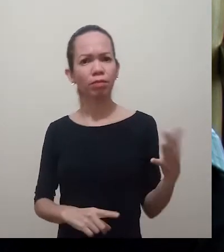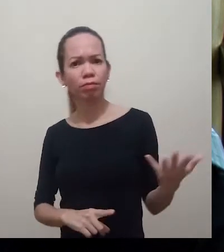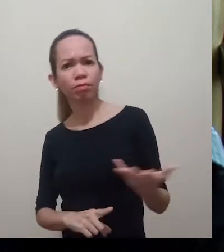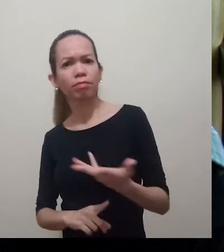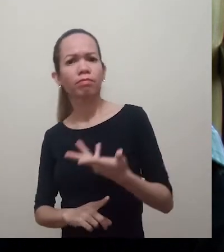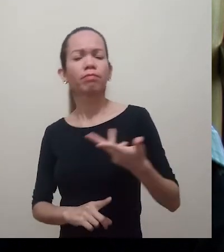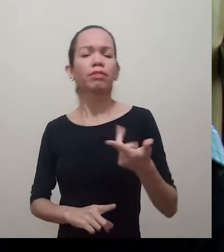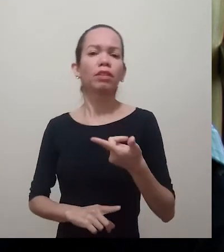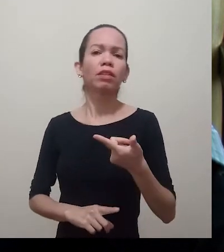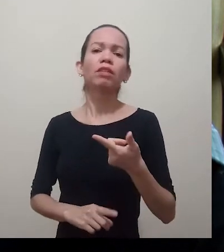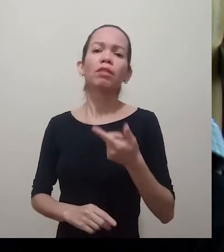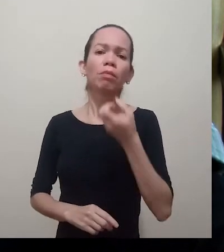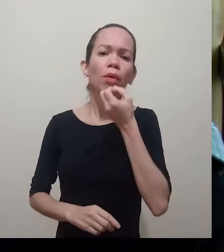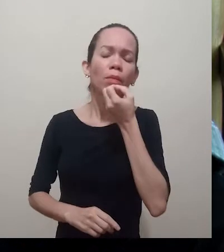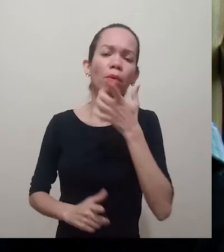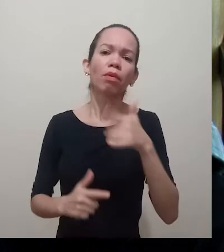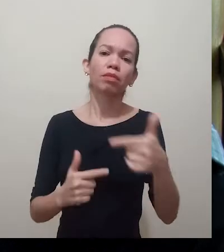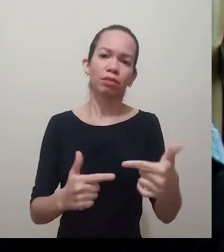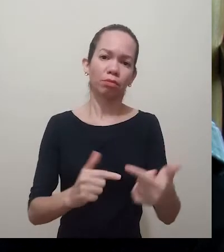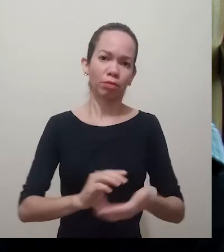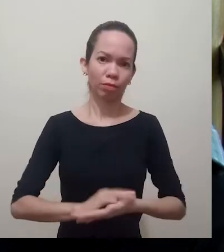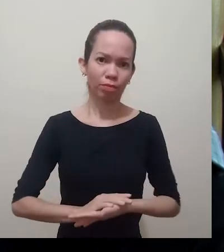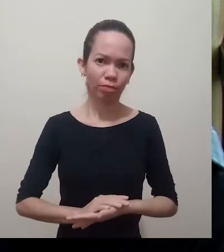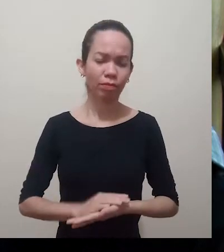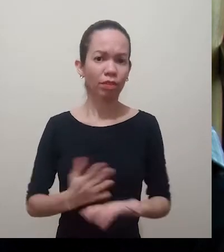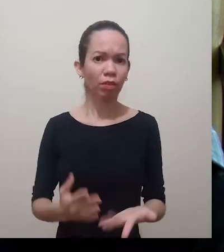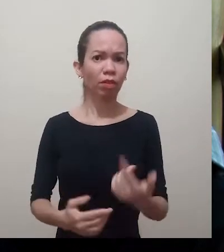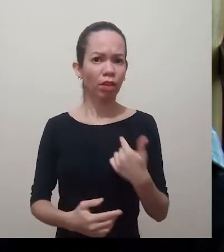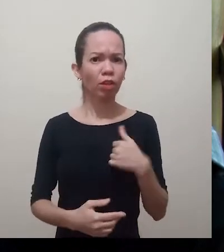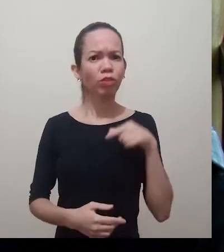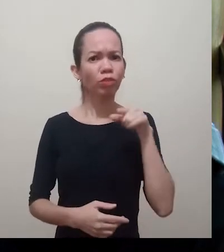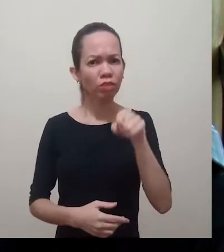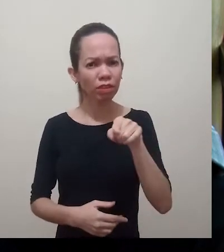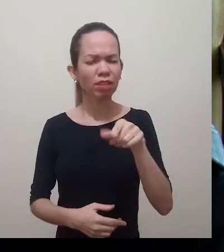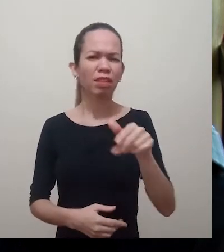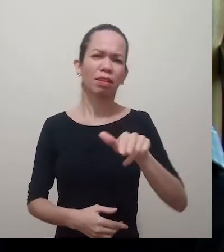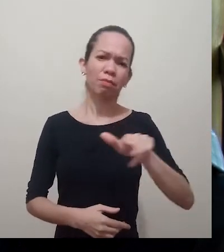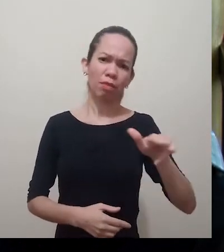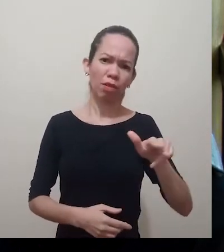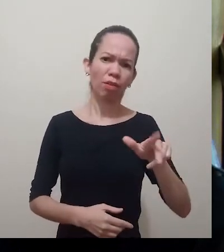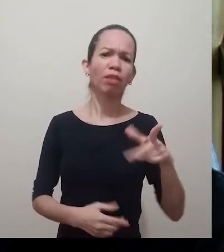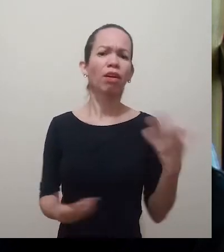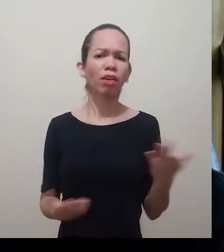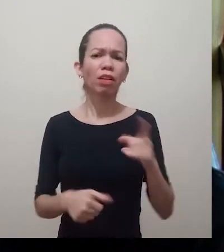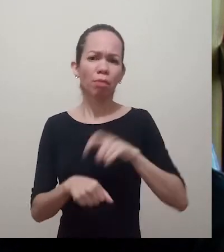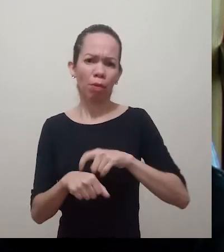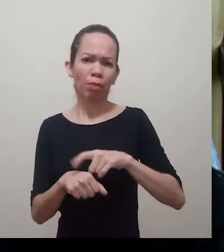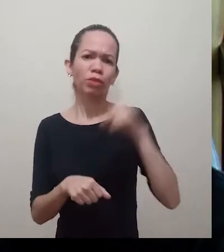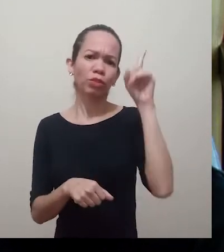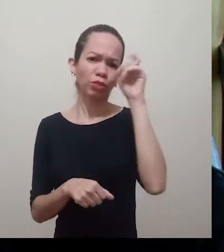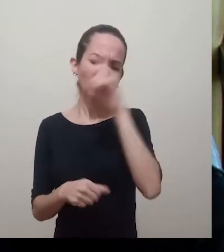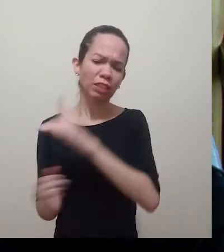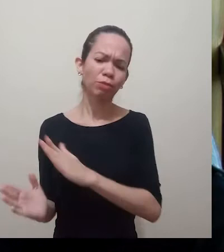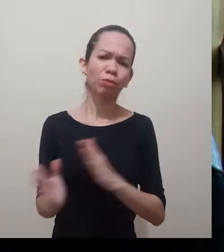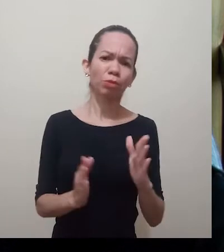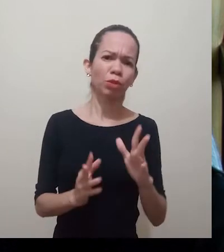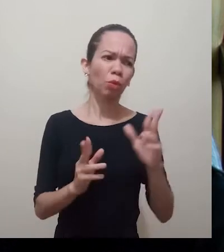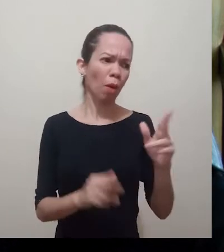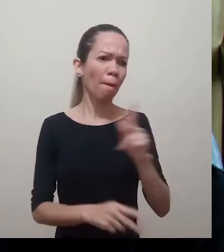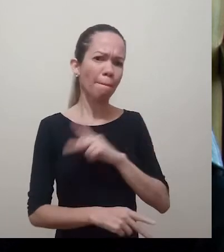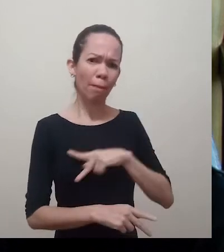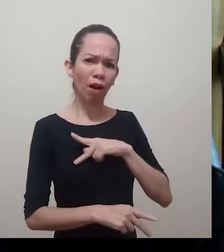quanto a minha você queridos irmãos estamos passando por esse momento tão difícil não como paulo e timóteo